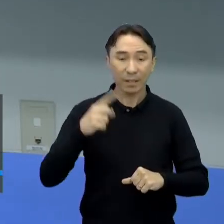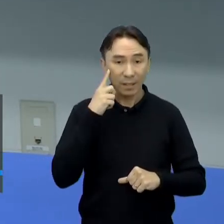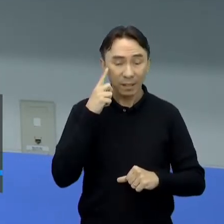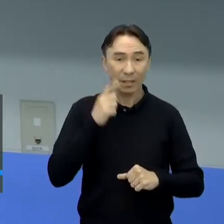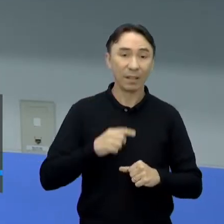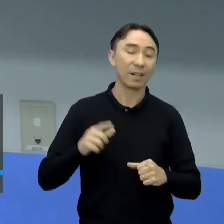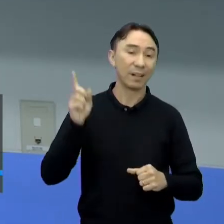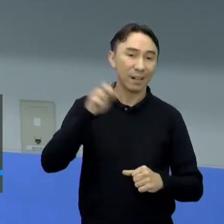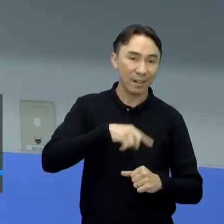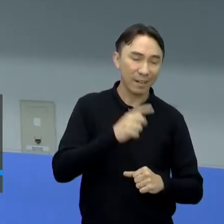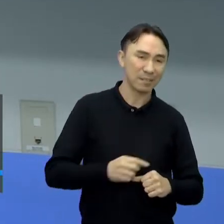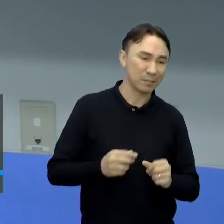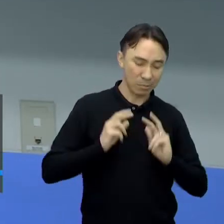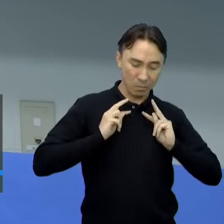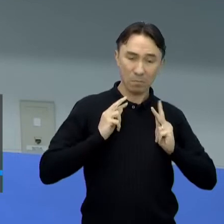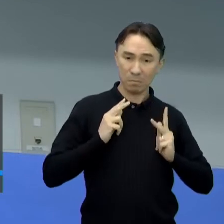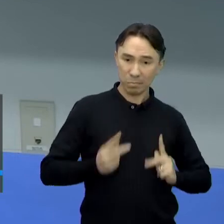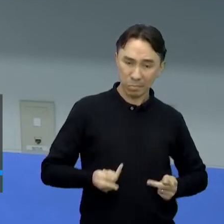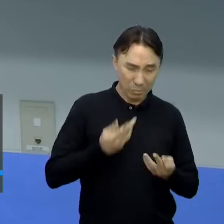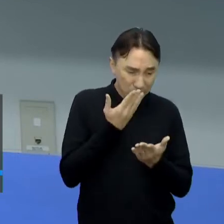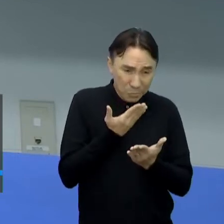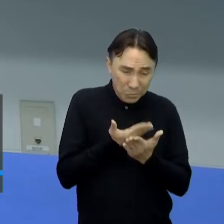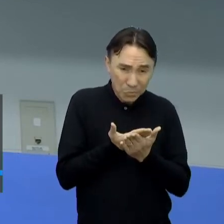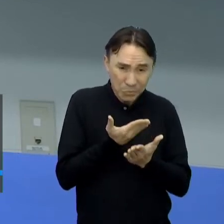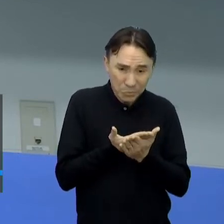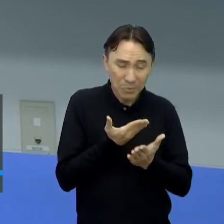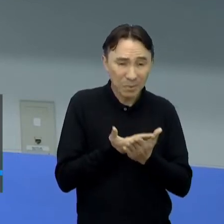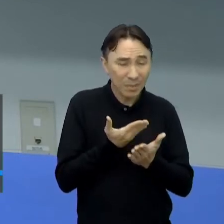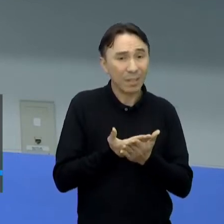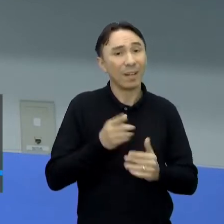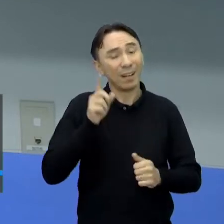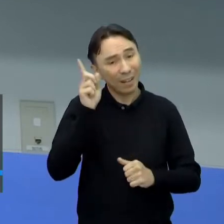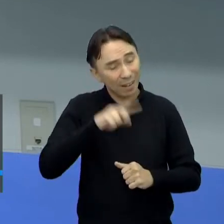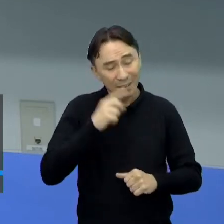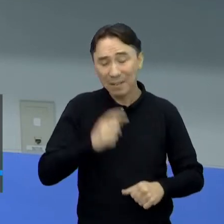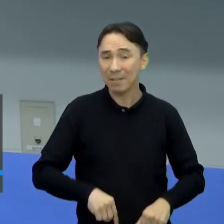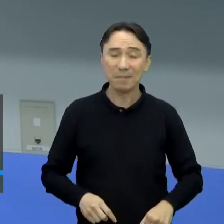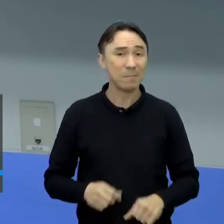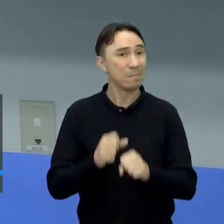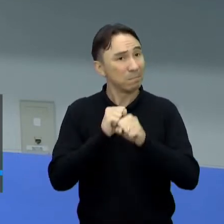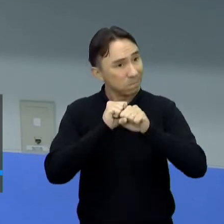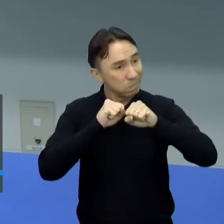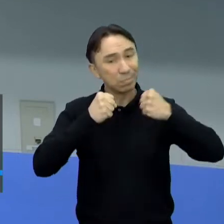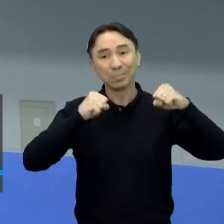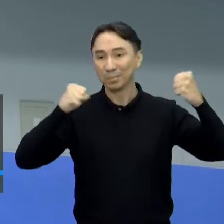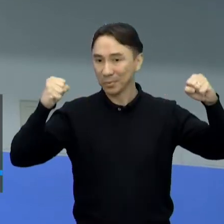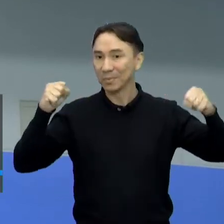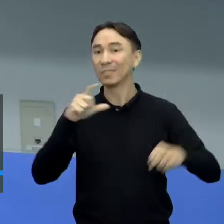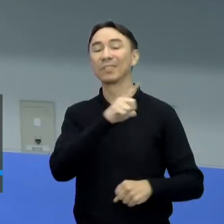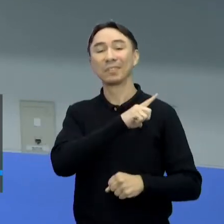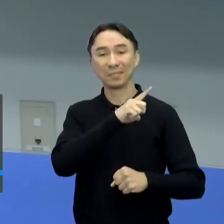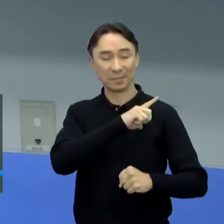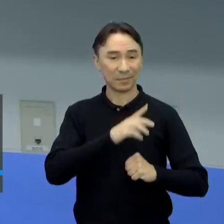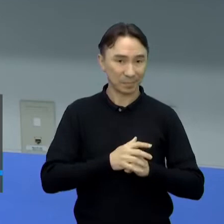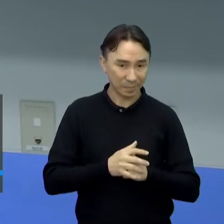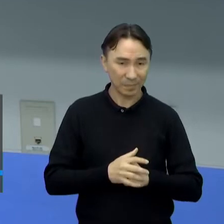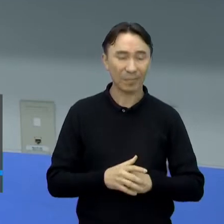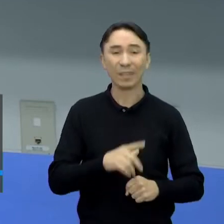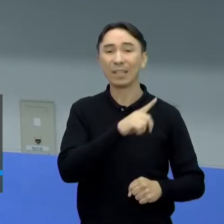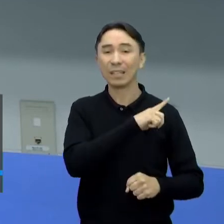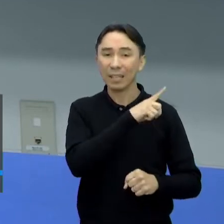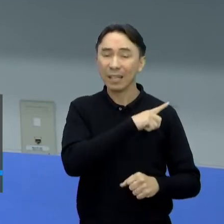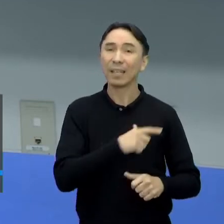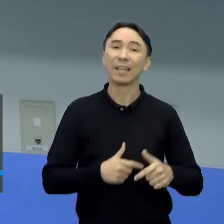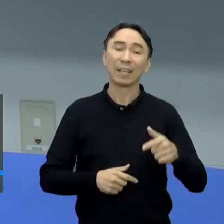ela é bastante rica, ela é bastante ampla. Uma das escolas da